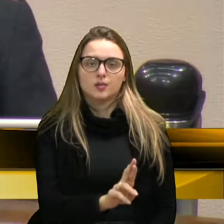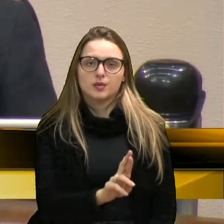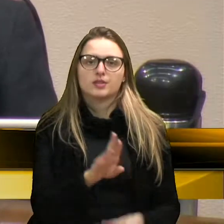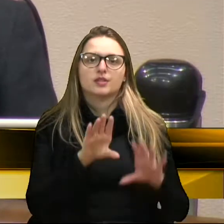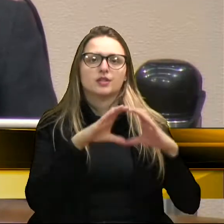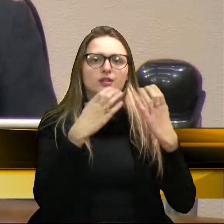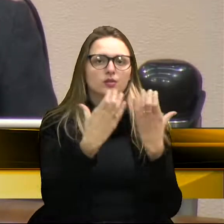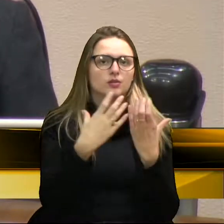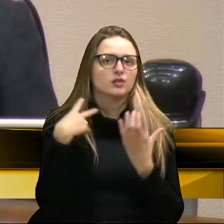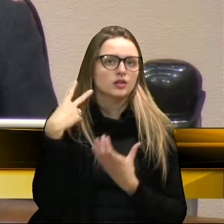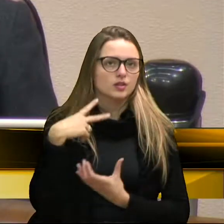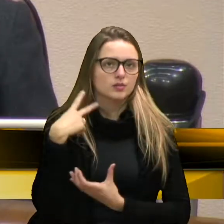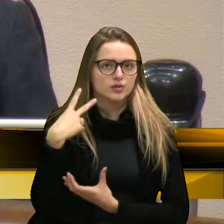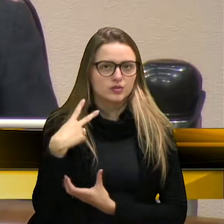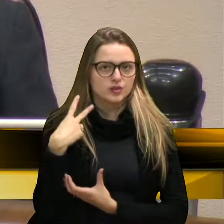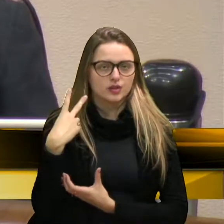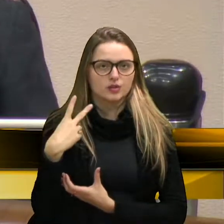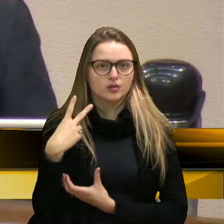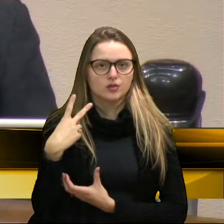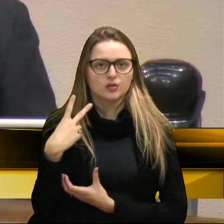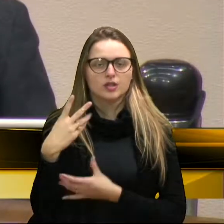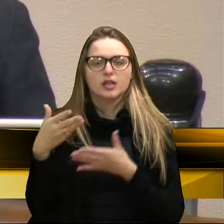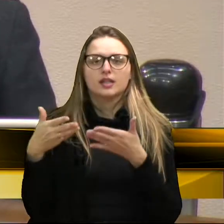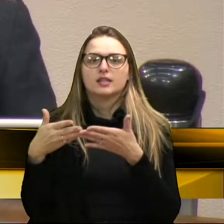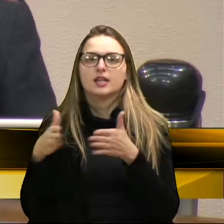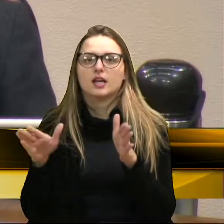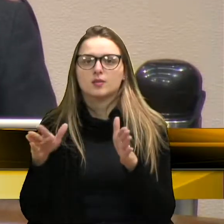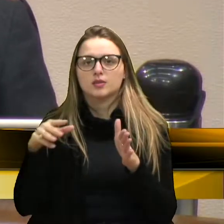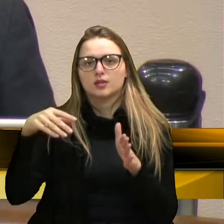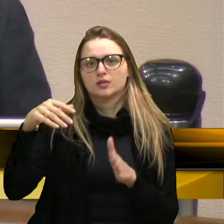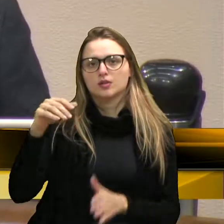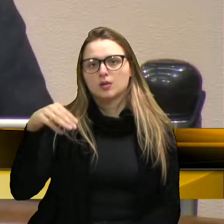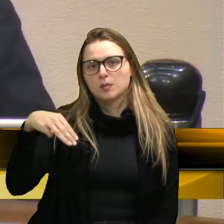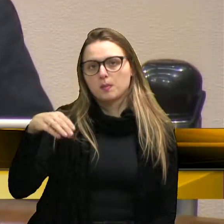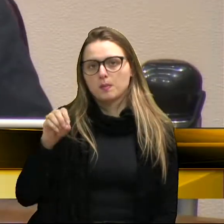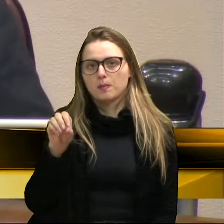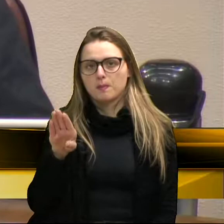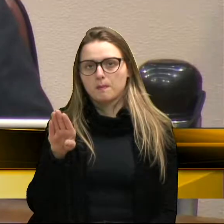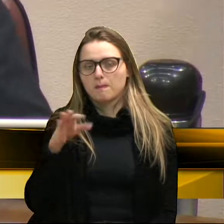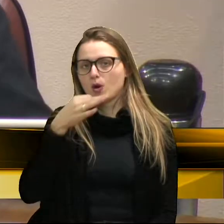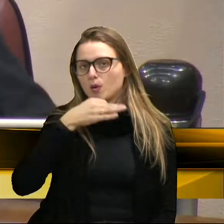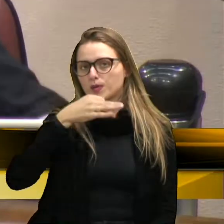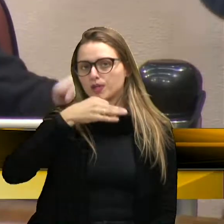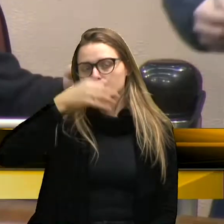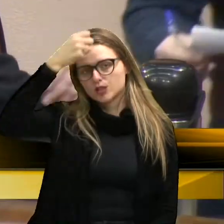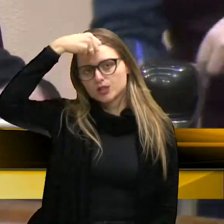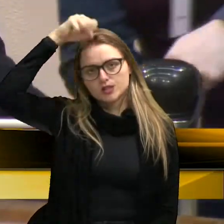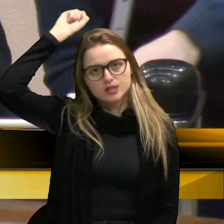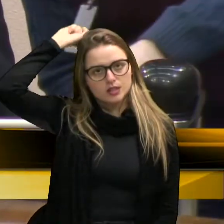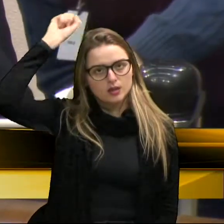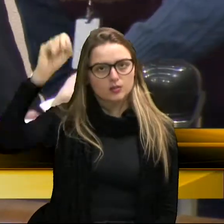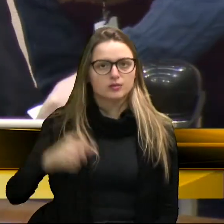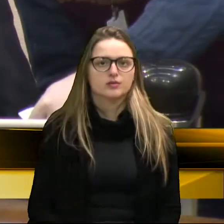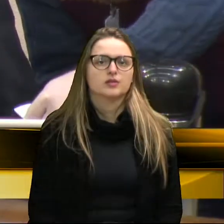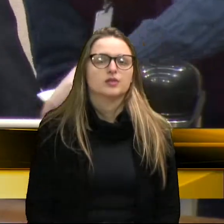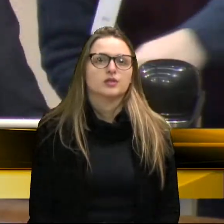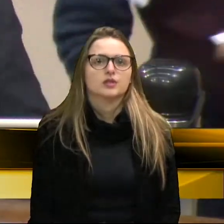representação no lançamento do MOB Caxias na Universidade de Caxias do Sul.